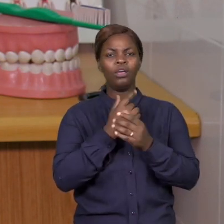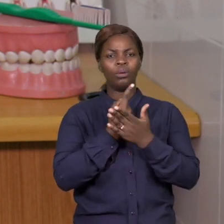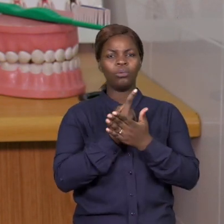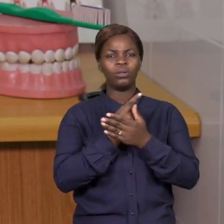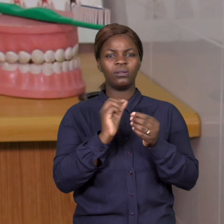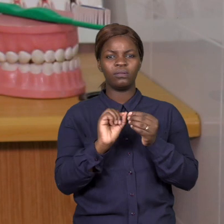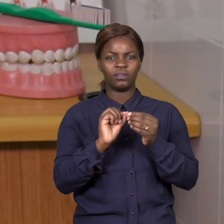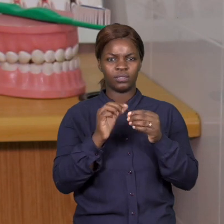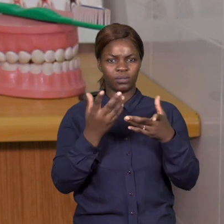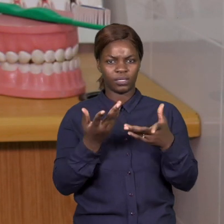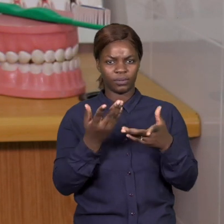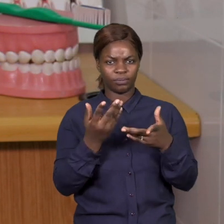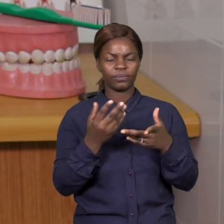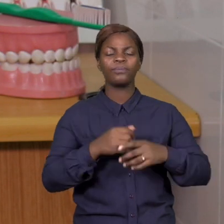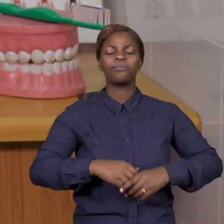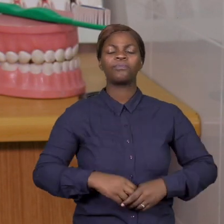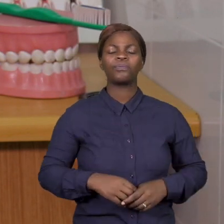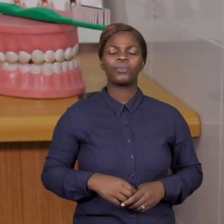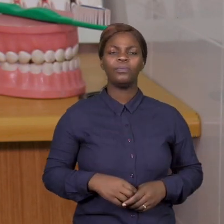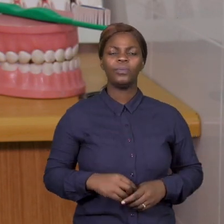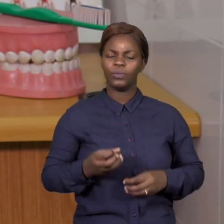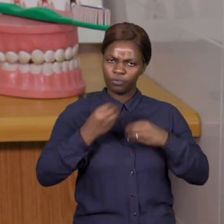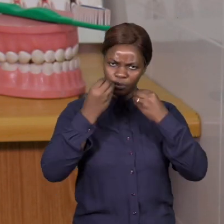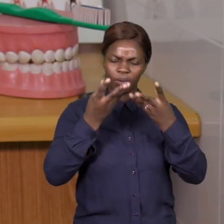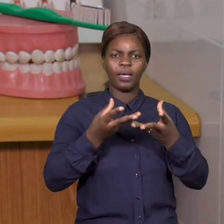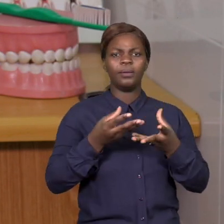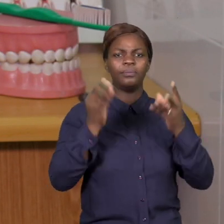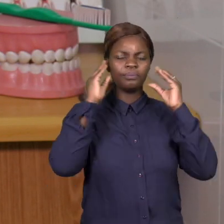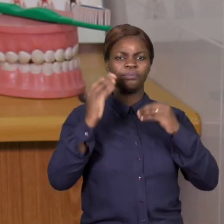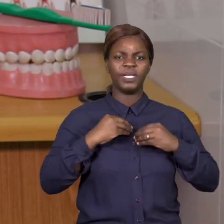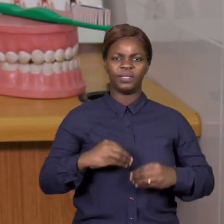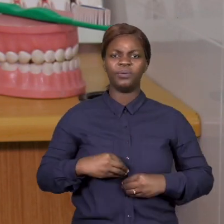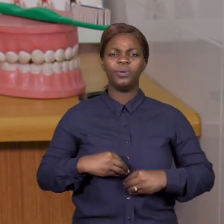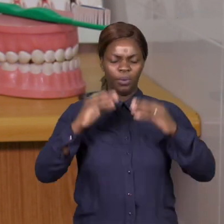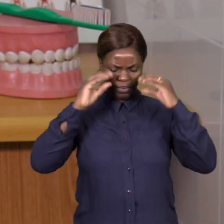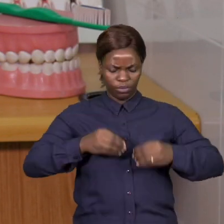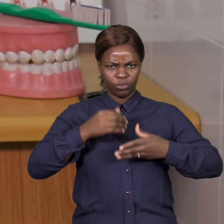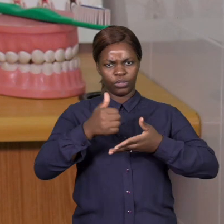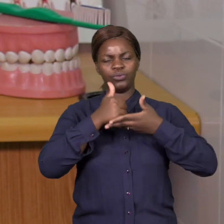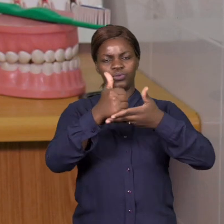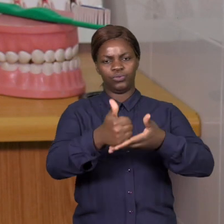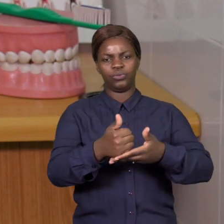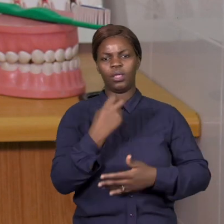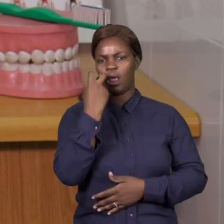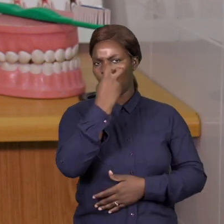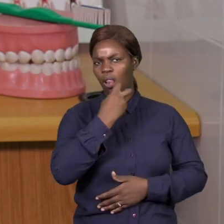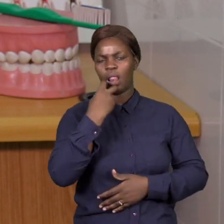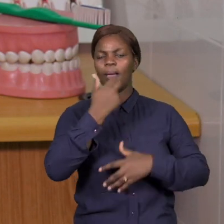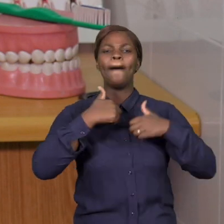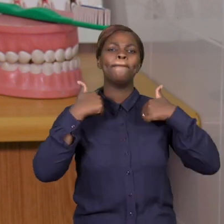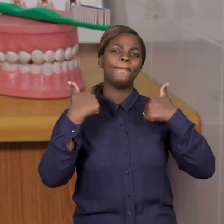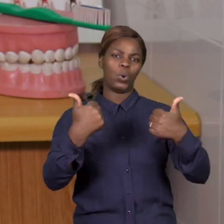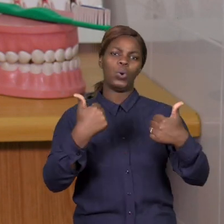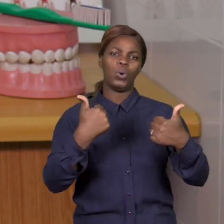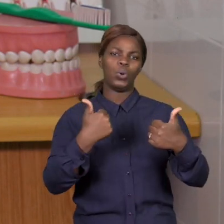orientação, mudar algum comportamento para melhorar a saúde bucal deste paciente ou desta pessoa. Então, em